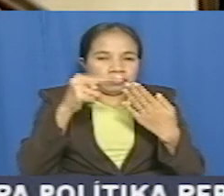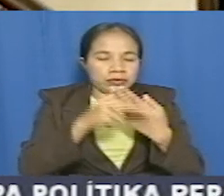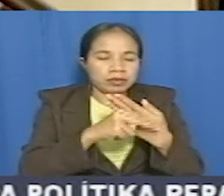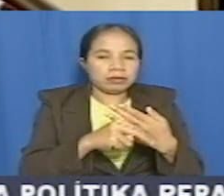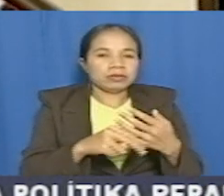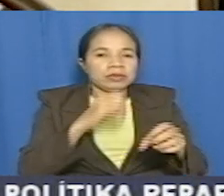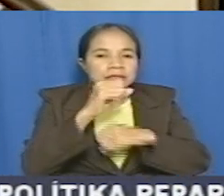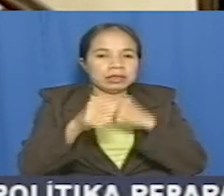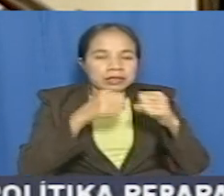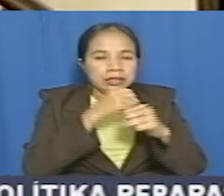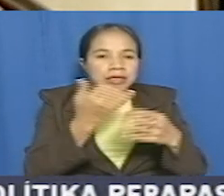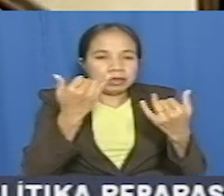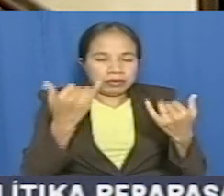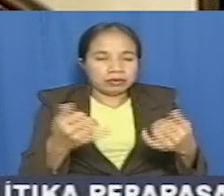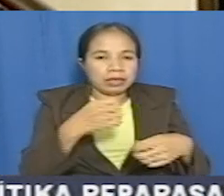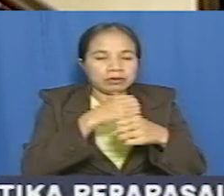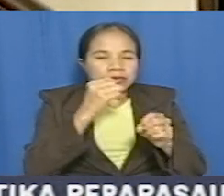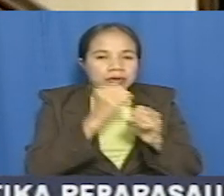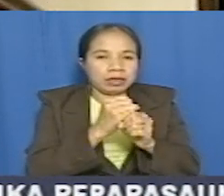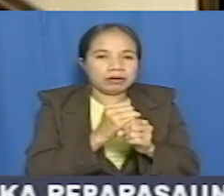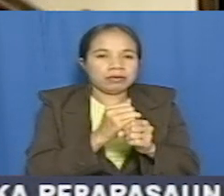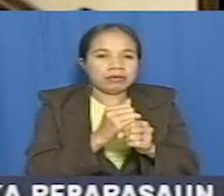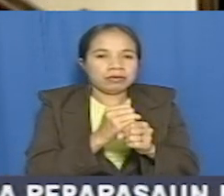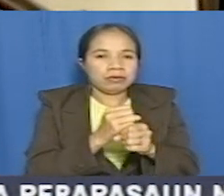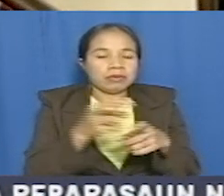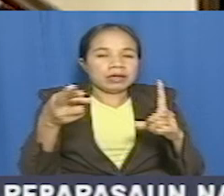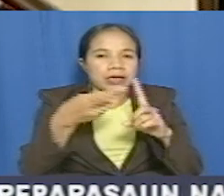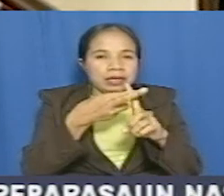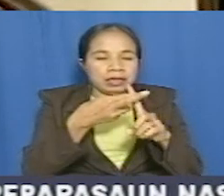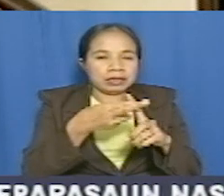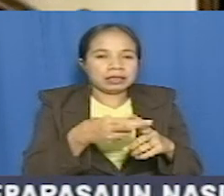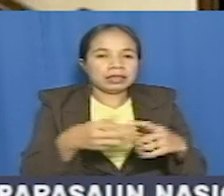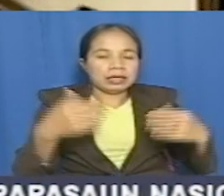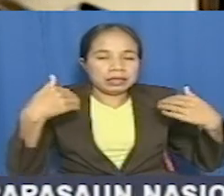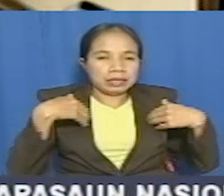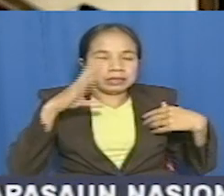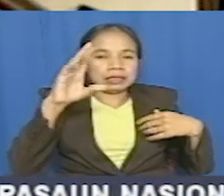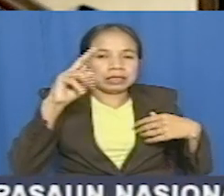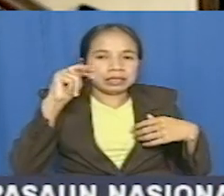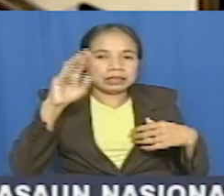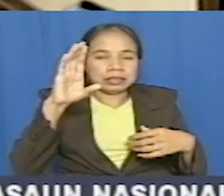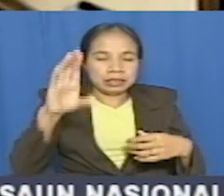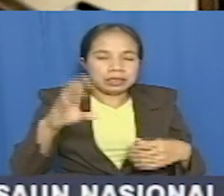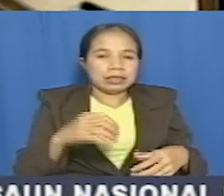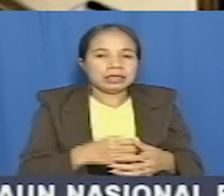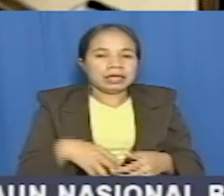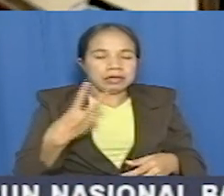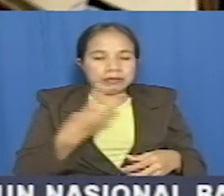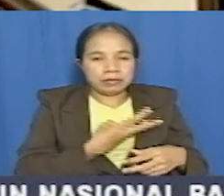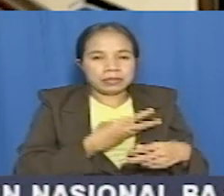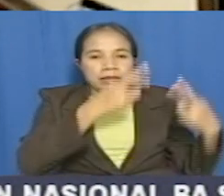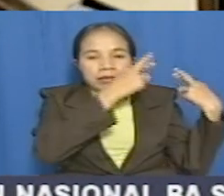atuado monumento memorial para 12 de novembro né, então e a CNC a miniaknar atu forra noin